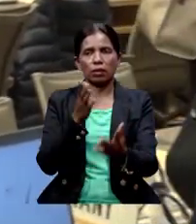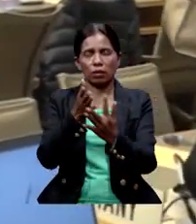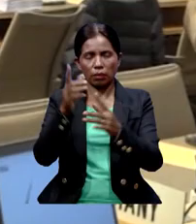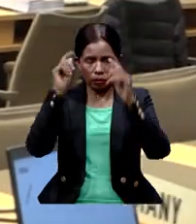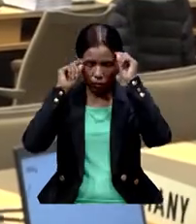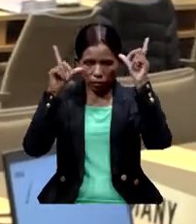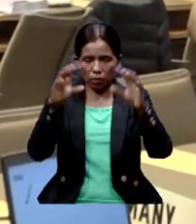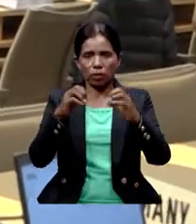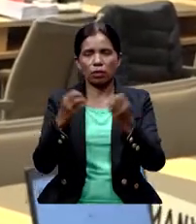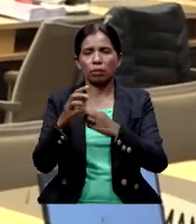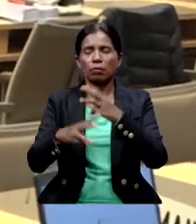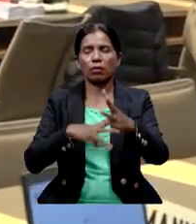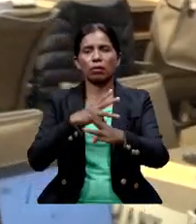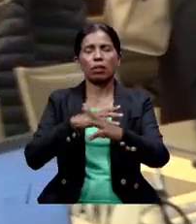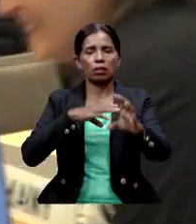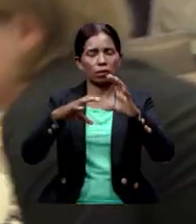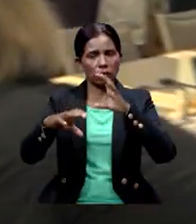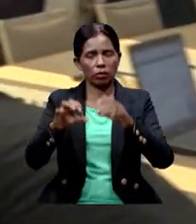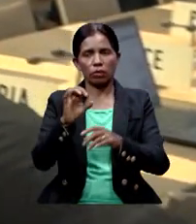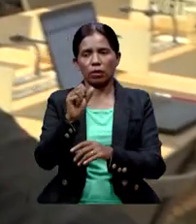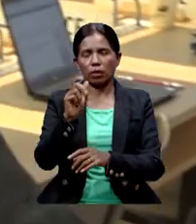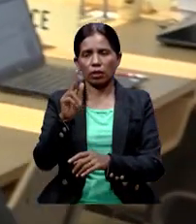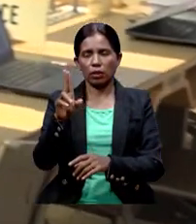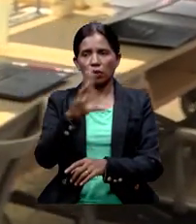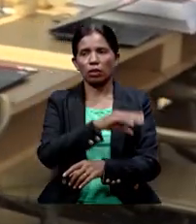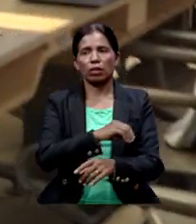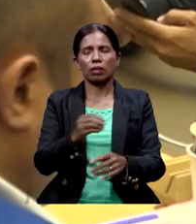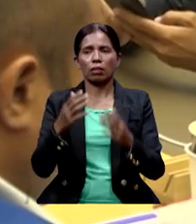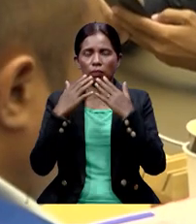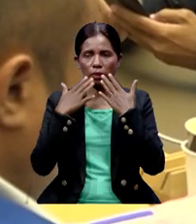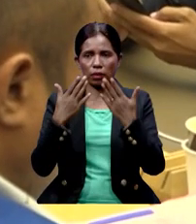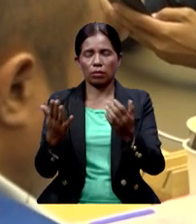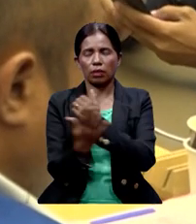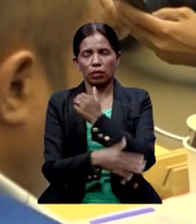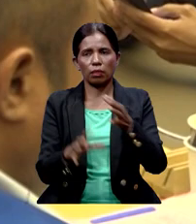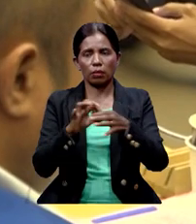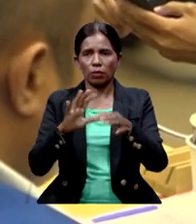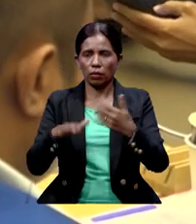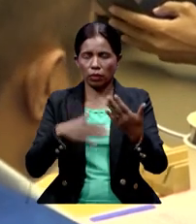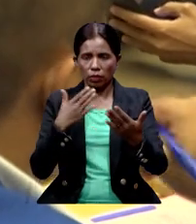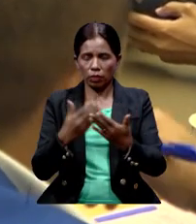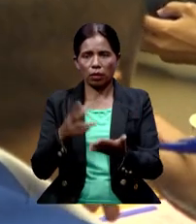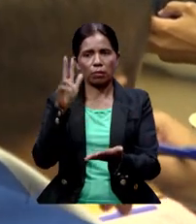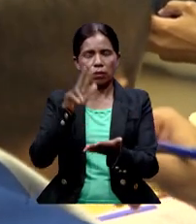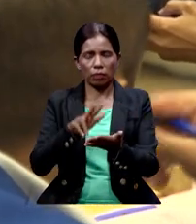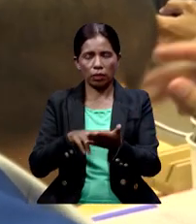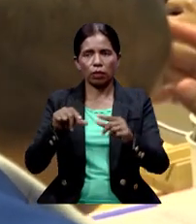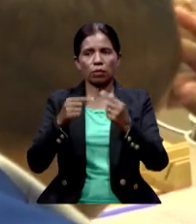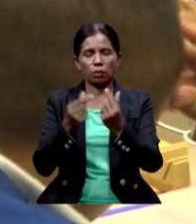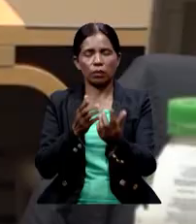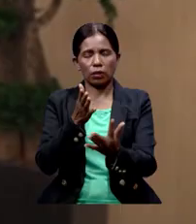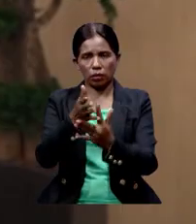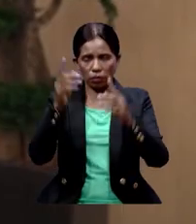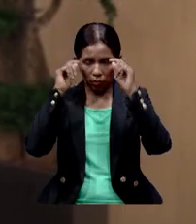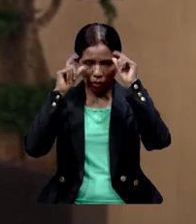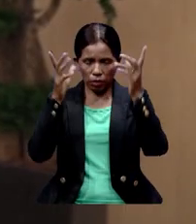Timor-Leste da Organização Mundial do Comércio, Francisco Calboal de Lai, agradece a nação membro CIRA, também aprova o pacote de adesão Timor-Leste.